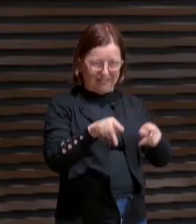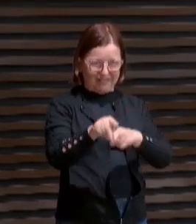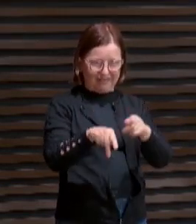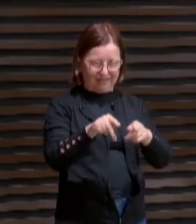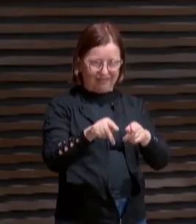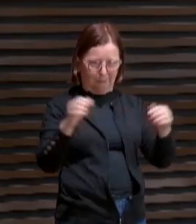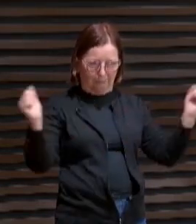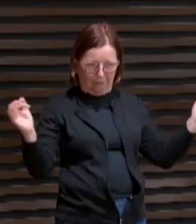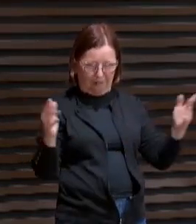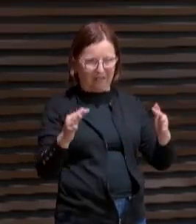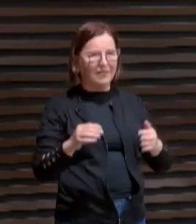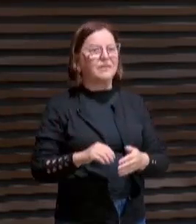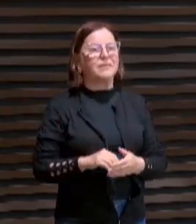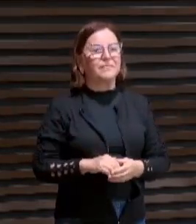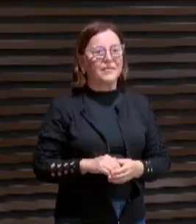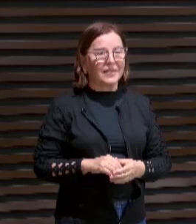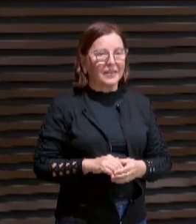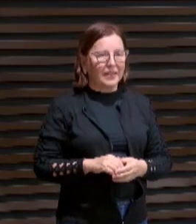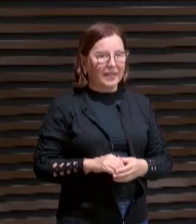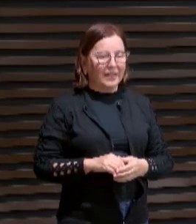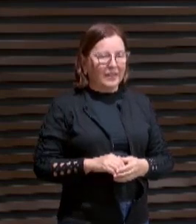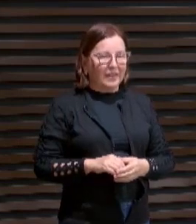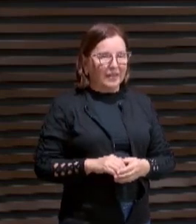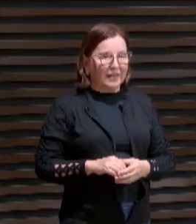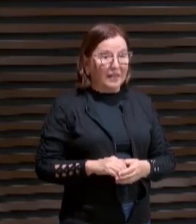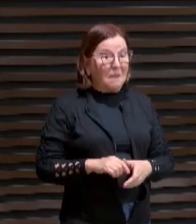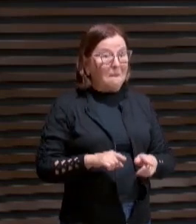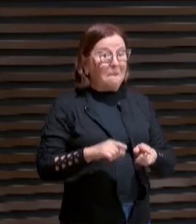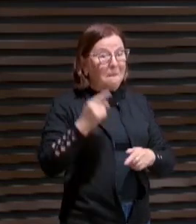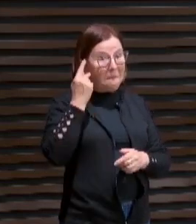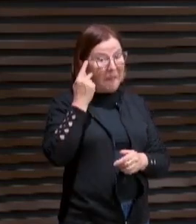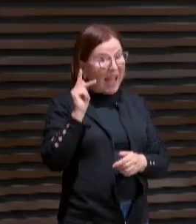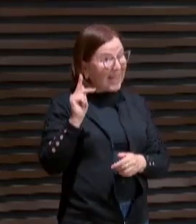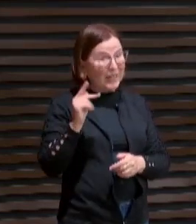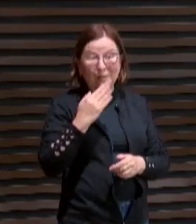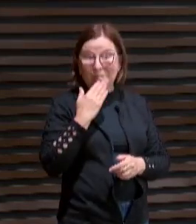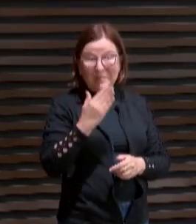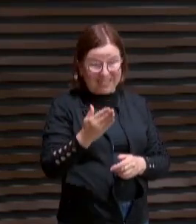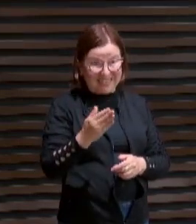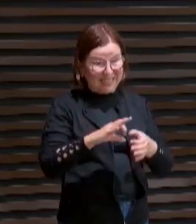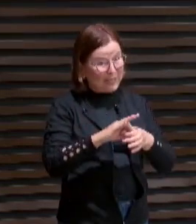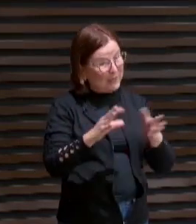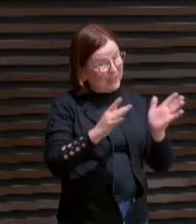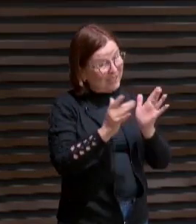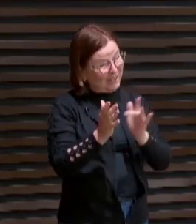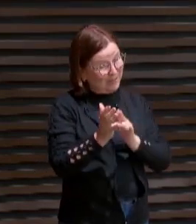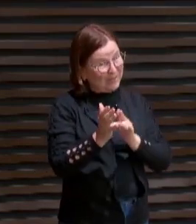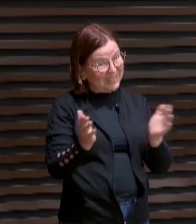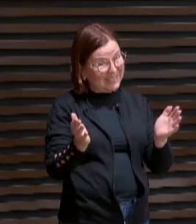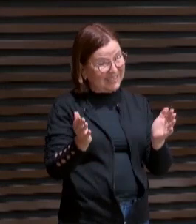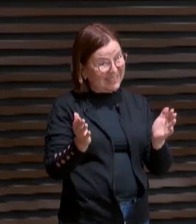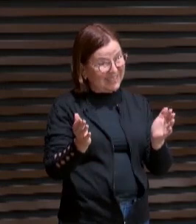da população, para que eles não pedissem a Jesus, mas sim